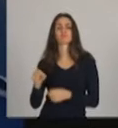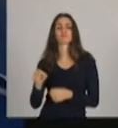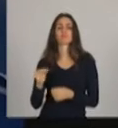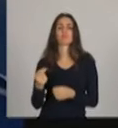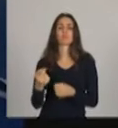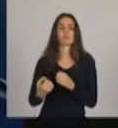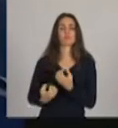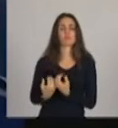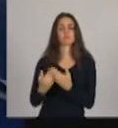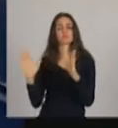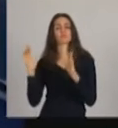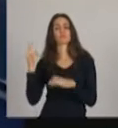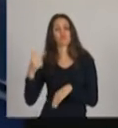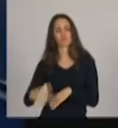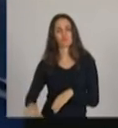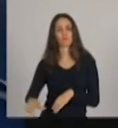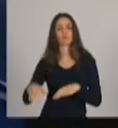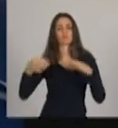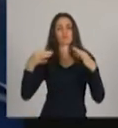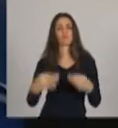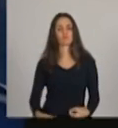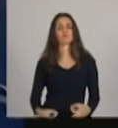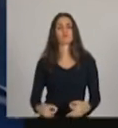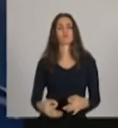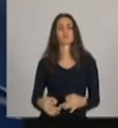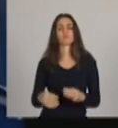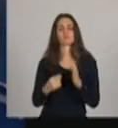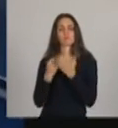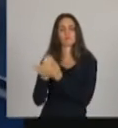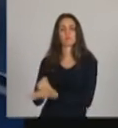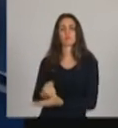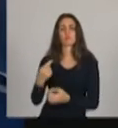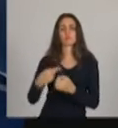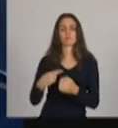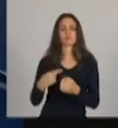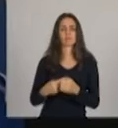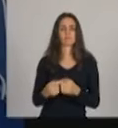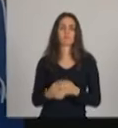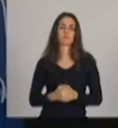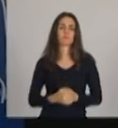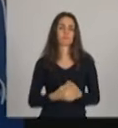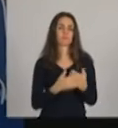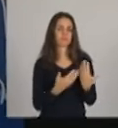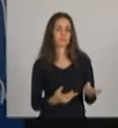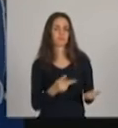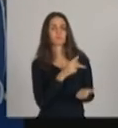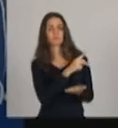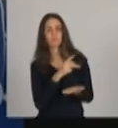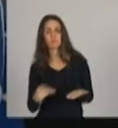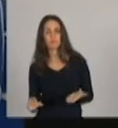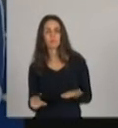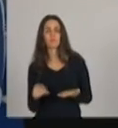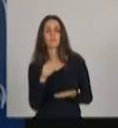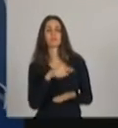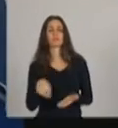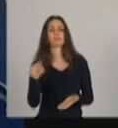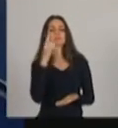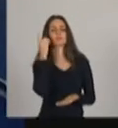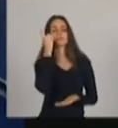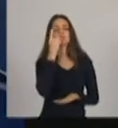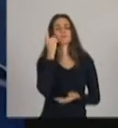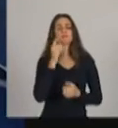justa, humana e digna em favor de Rio Novo do Sul. Mas, senhor presidente e senhores